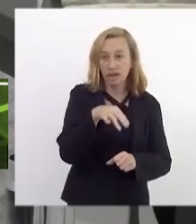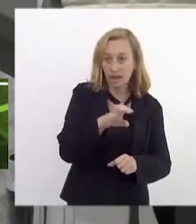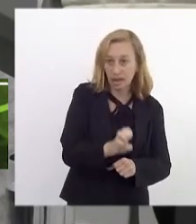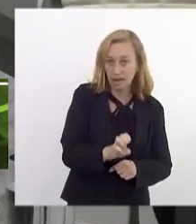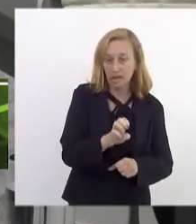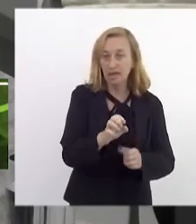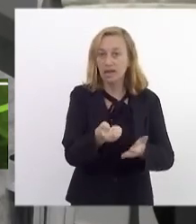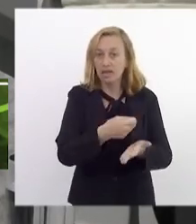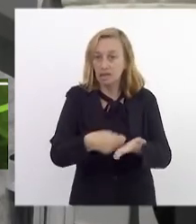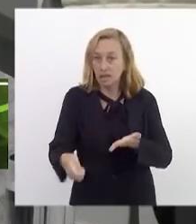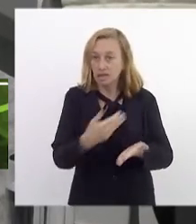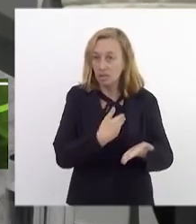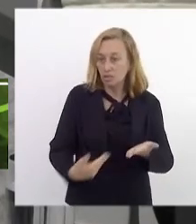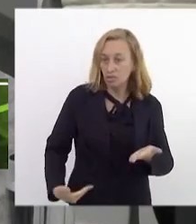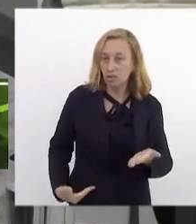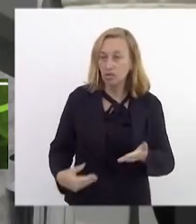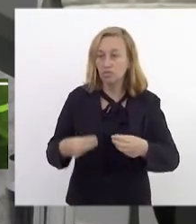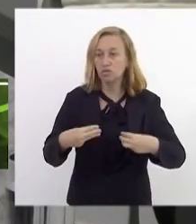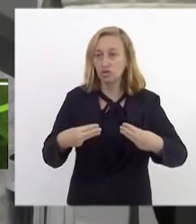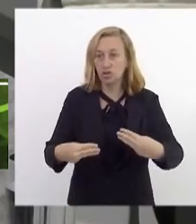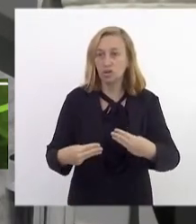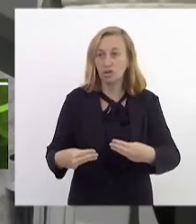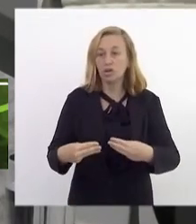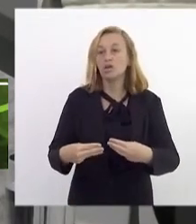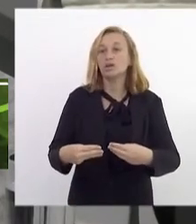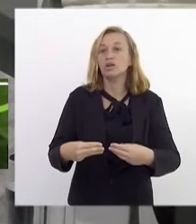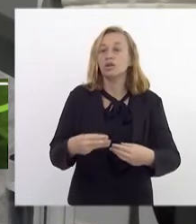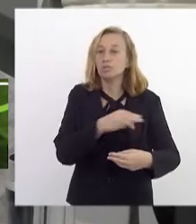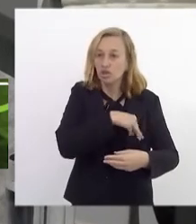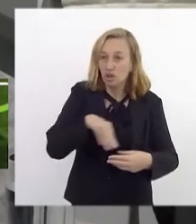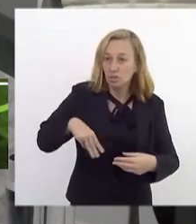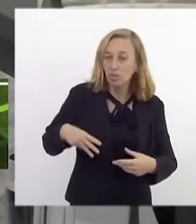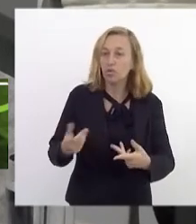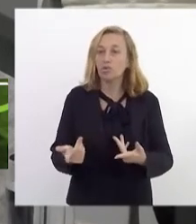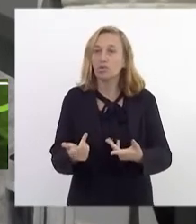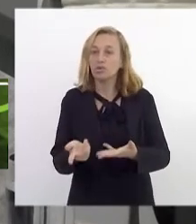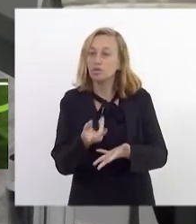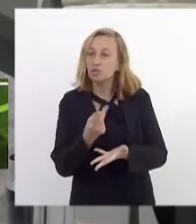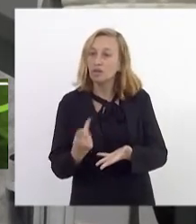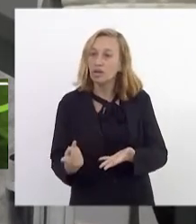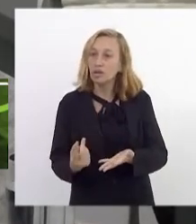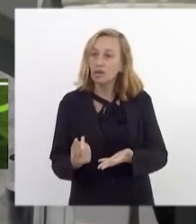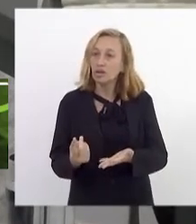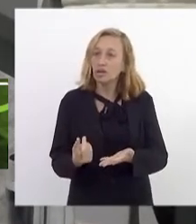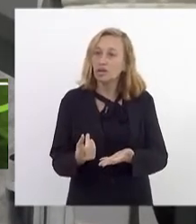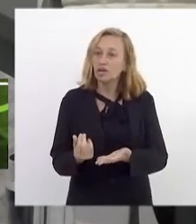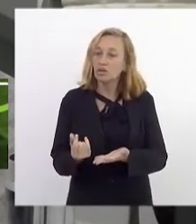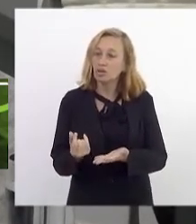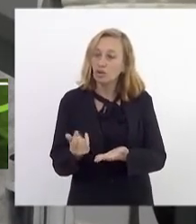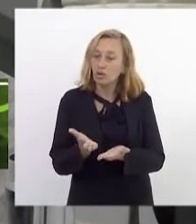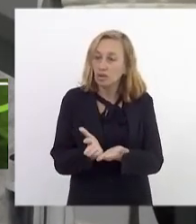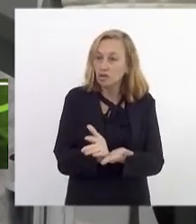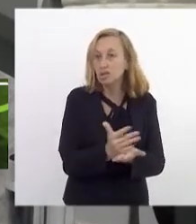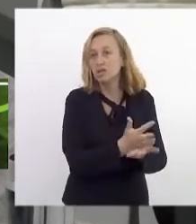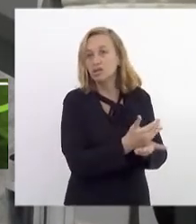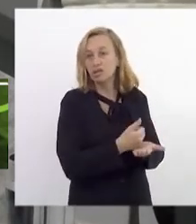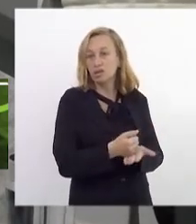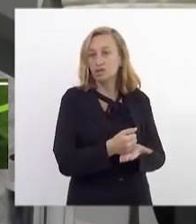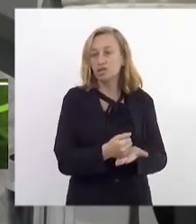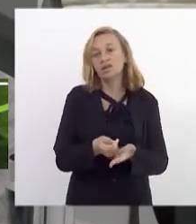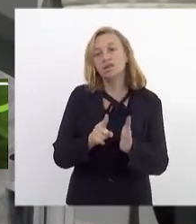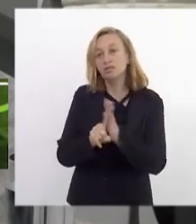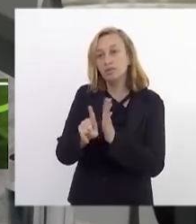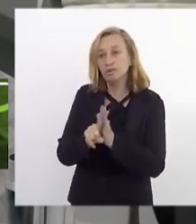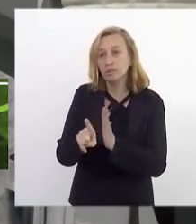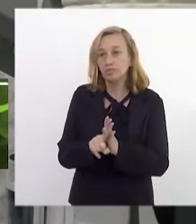Ministério Público sobre a inexecução dos valores arrecadados? Então, ficam essas